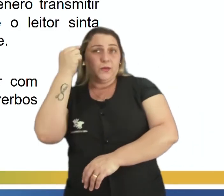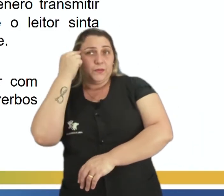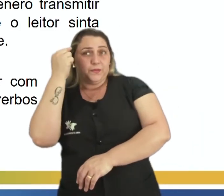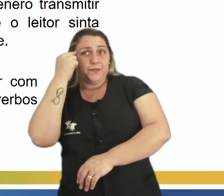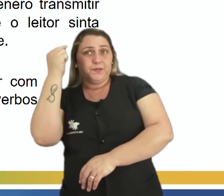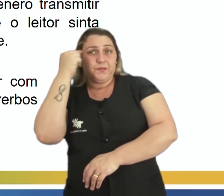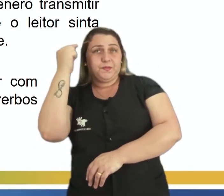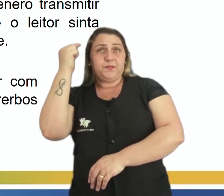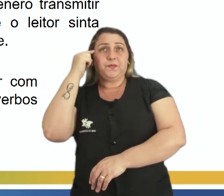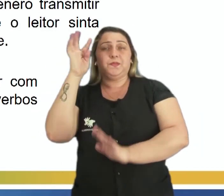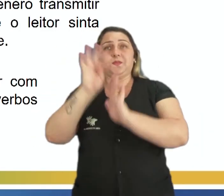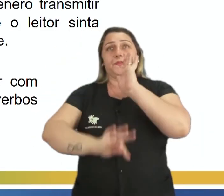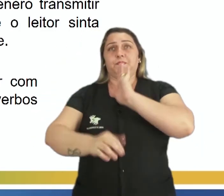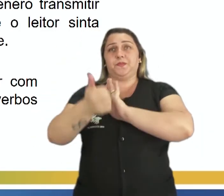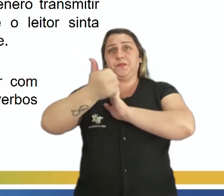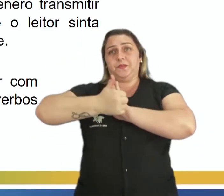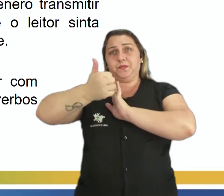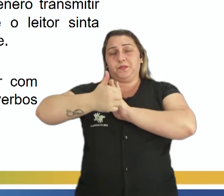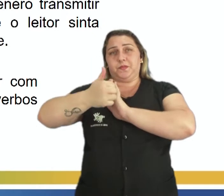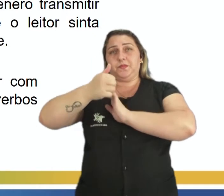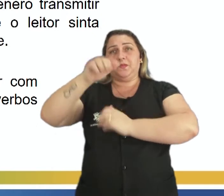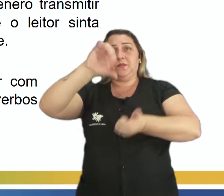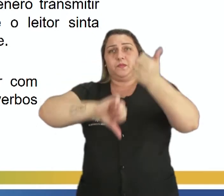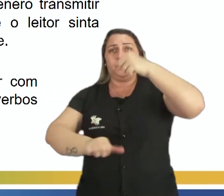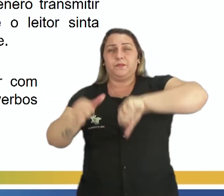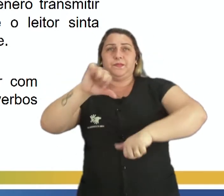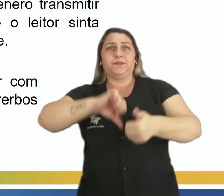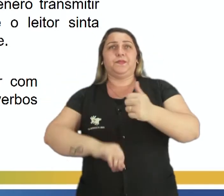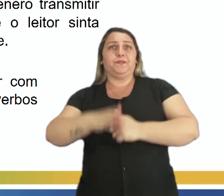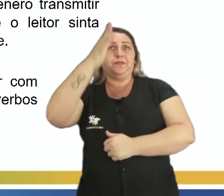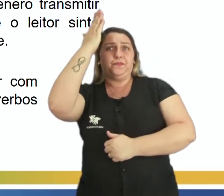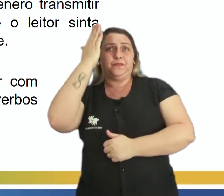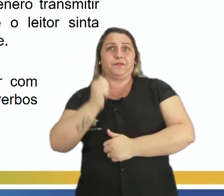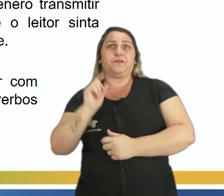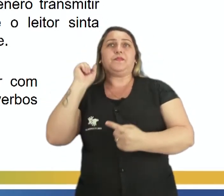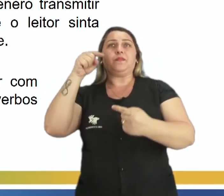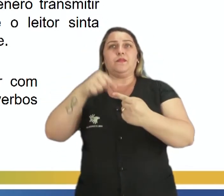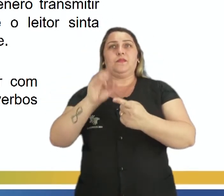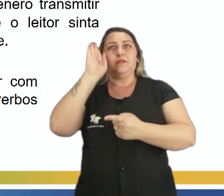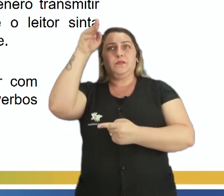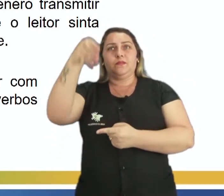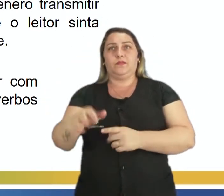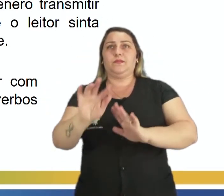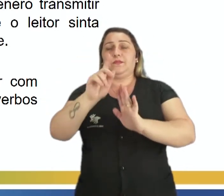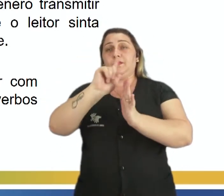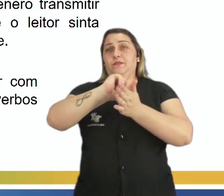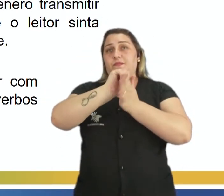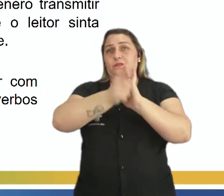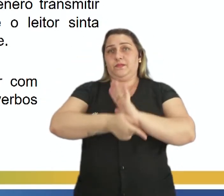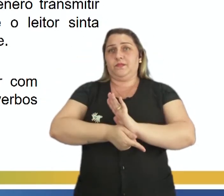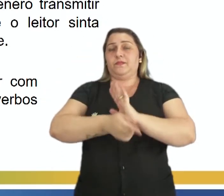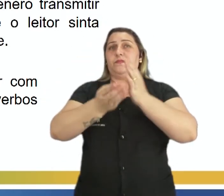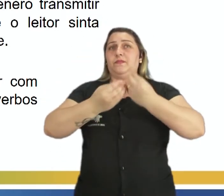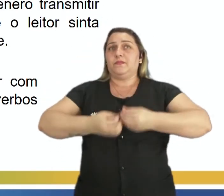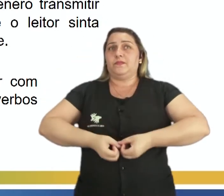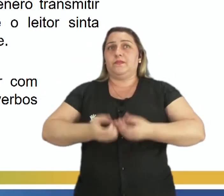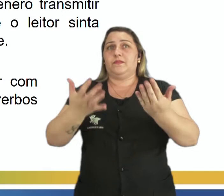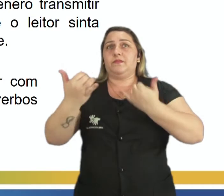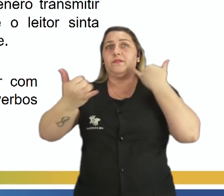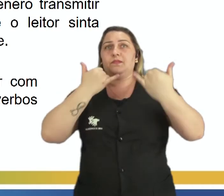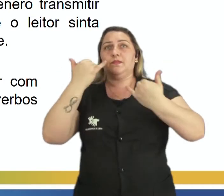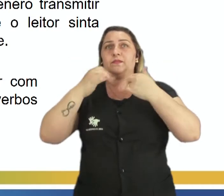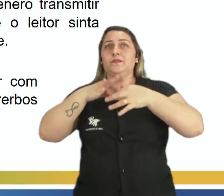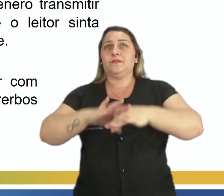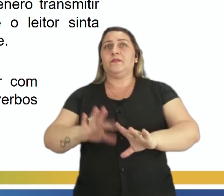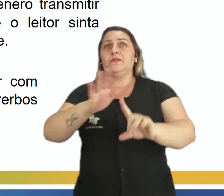Refletindo sobre o texto 1, vamos agora fazer uma análise. Sabemos que a função primordial deste gênero é repassar uma